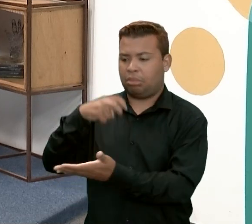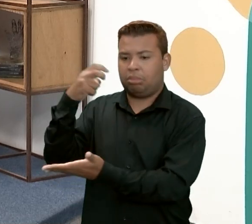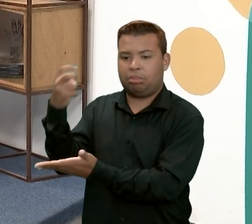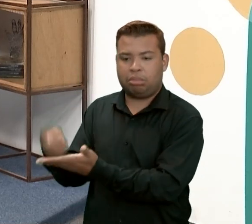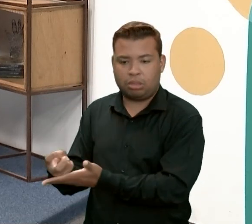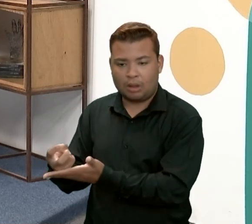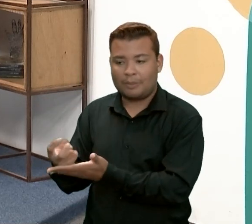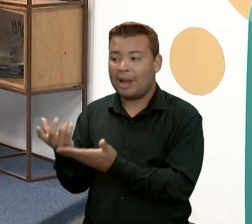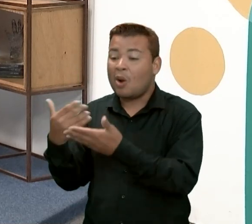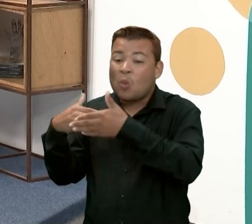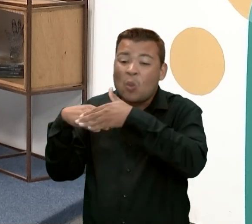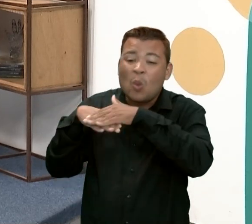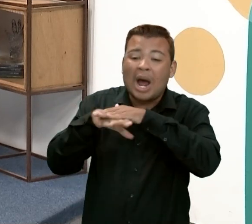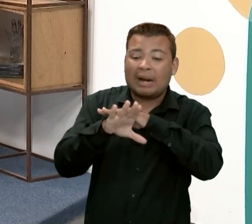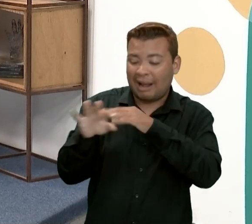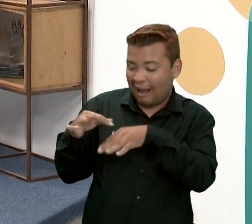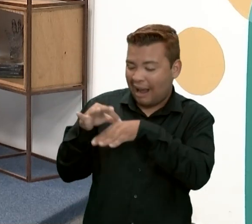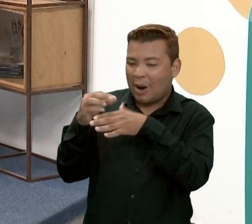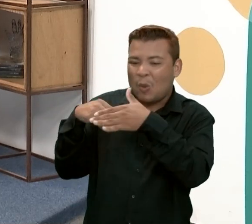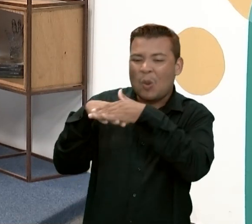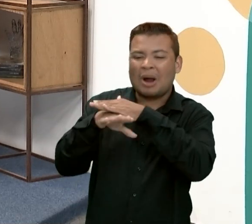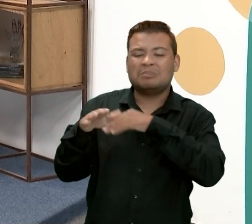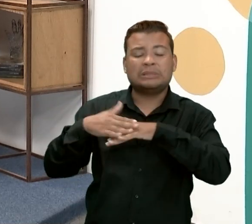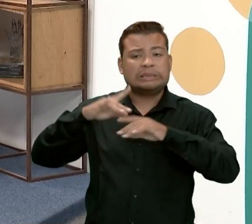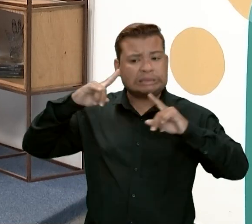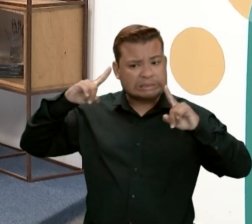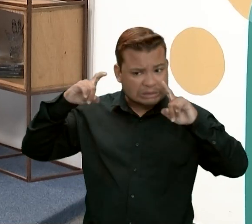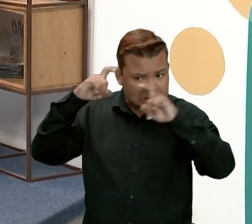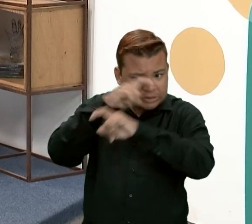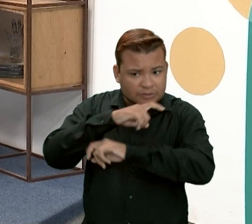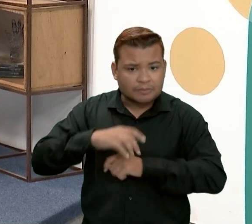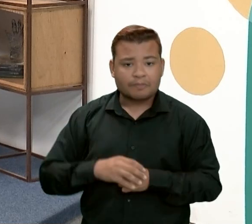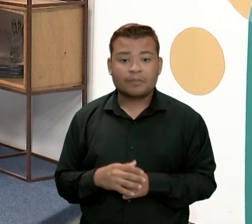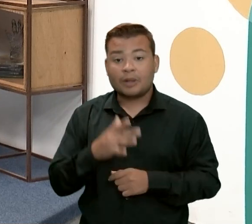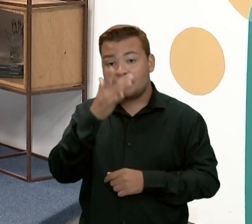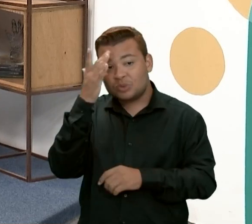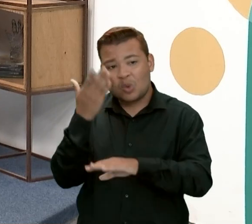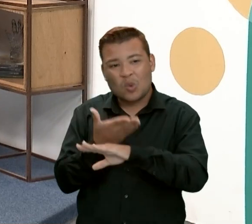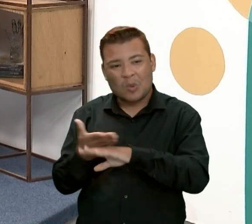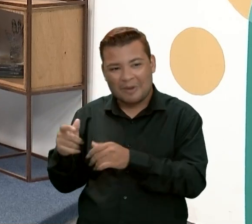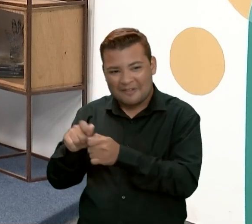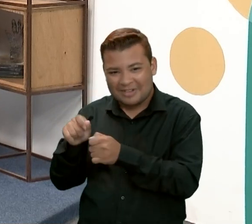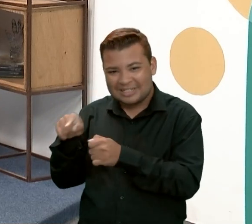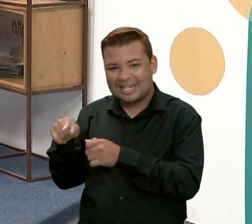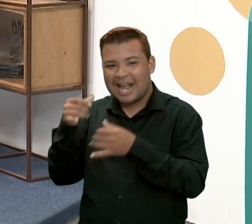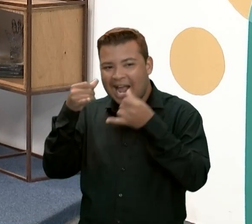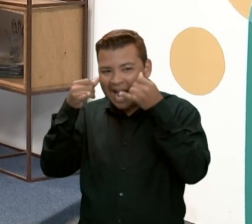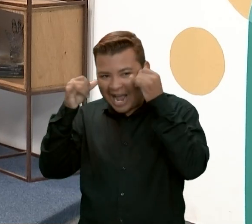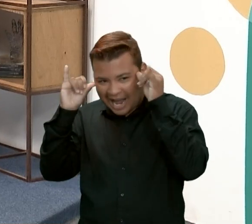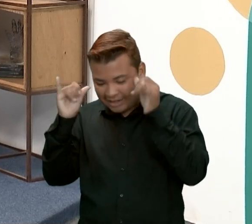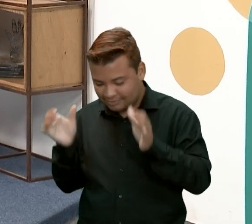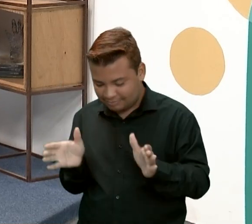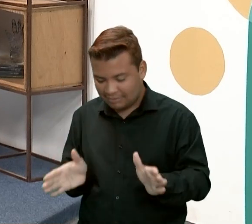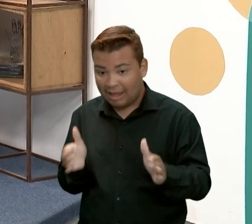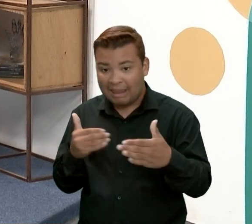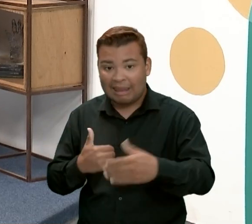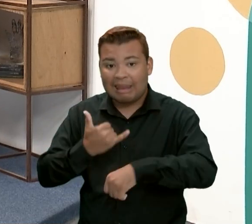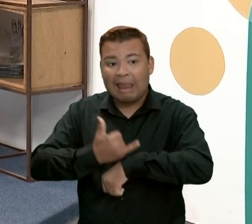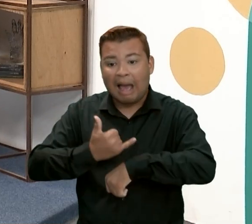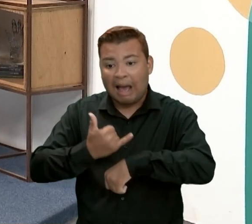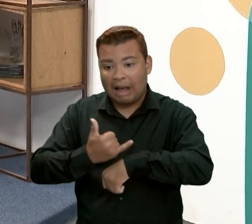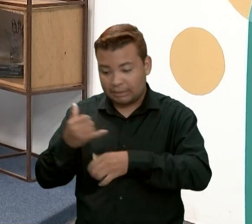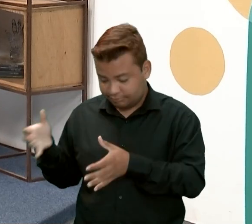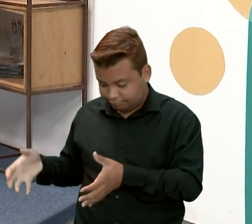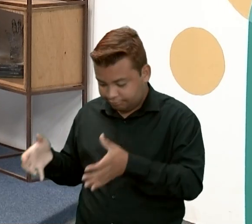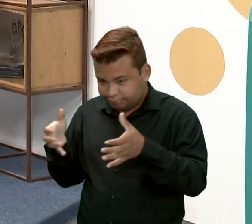mais difícil. As pessoas costumavam fazer as carnes de lata, né, professora Tânia? as carnes de lata